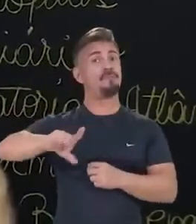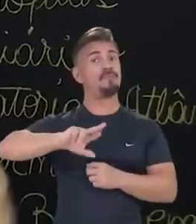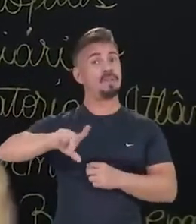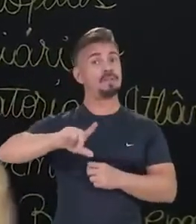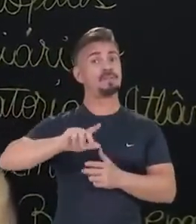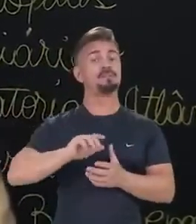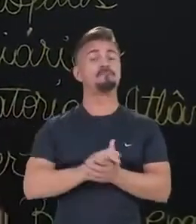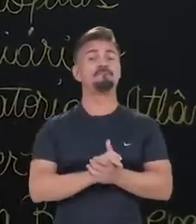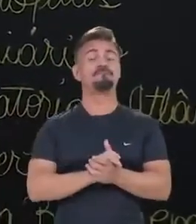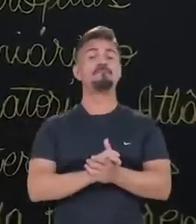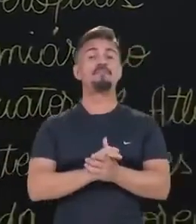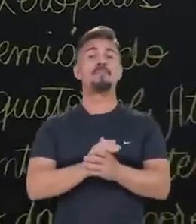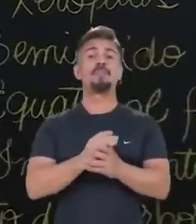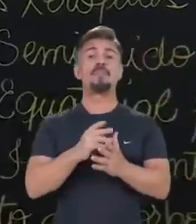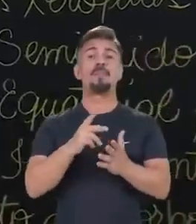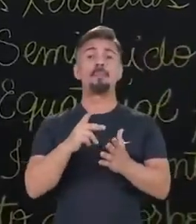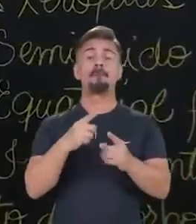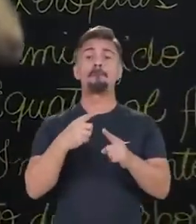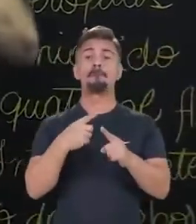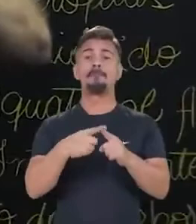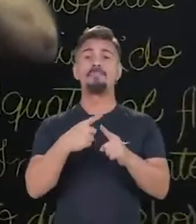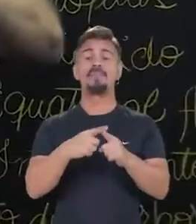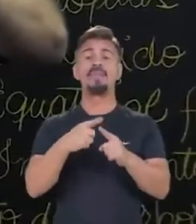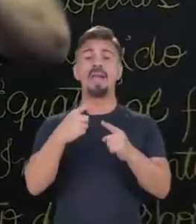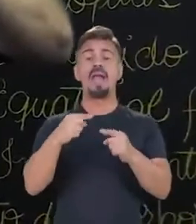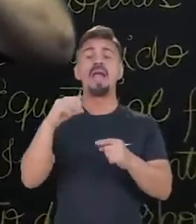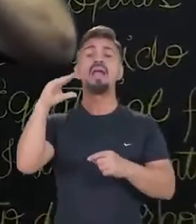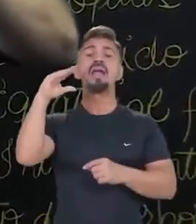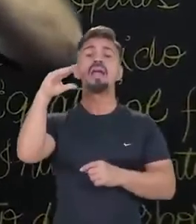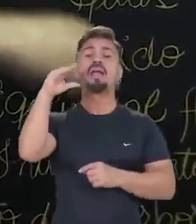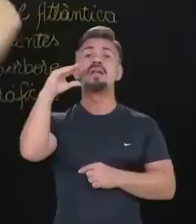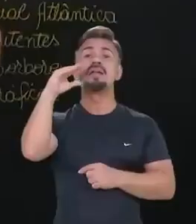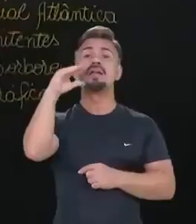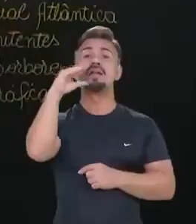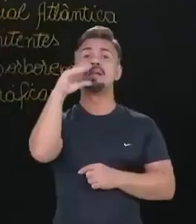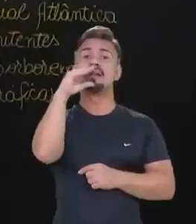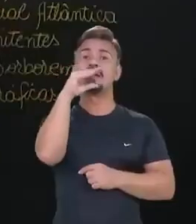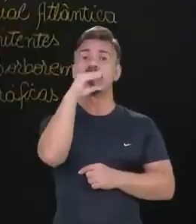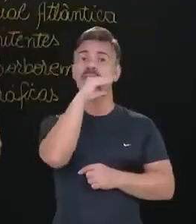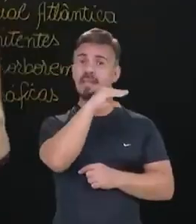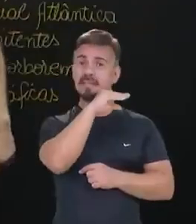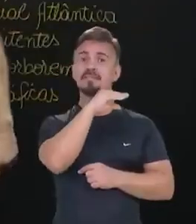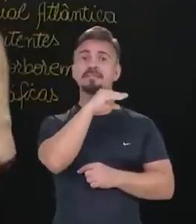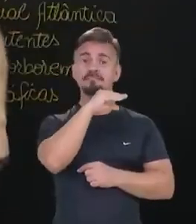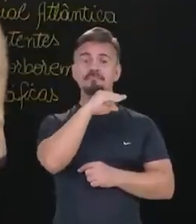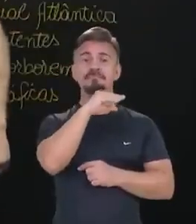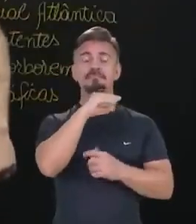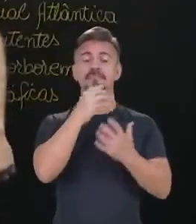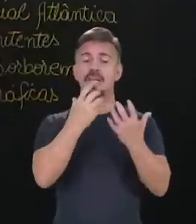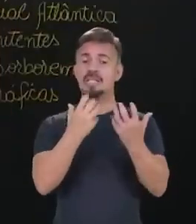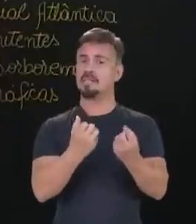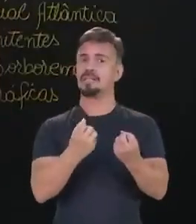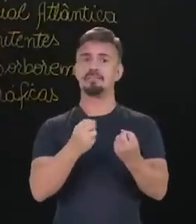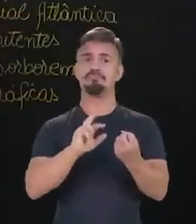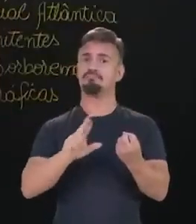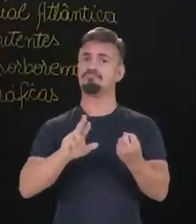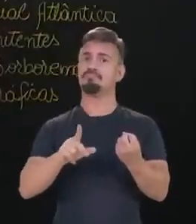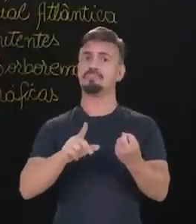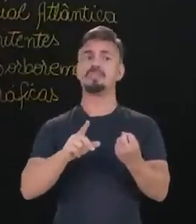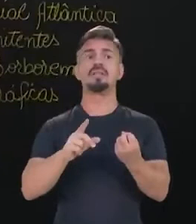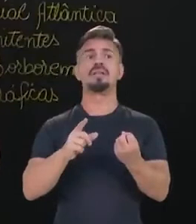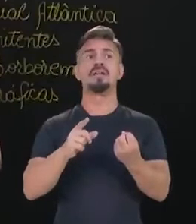exceção, porque se ela é equatorial, ela vai ser quente. E se ela é continental, deveria ser seca. Mas como nós temos aqui